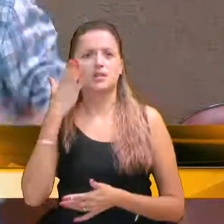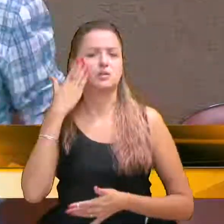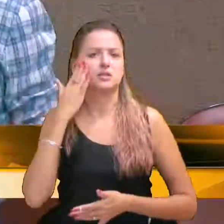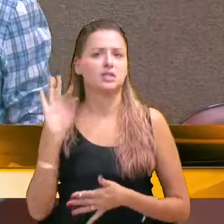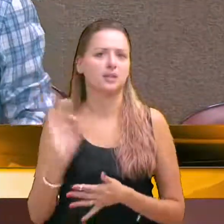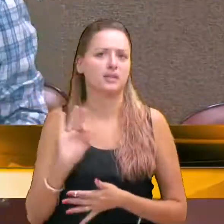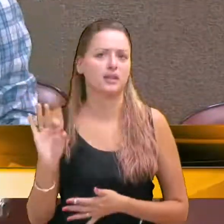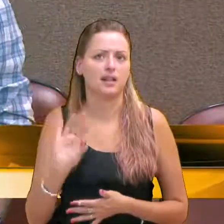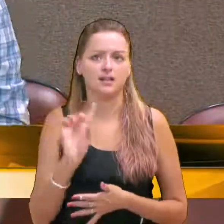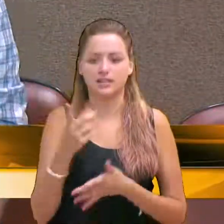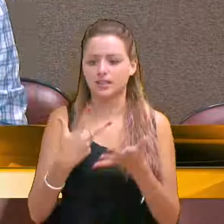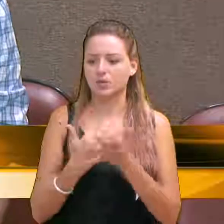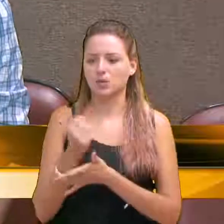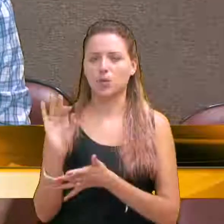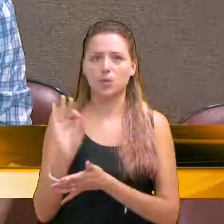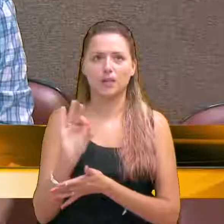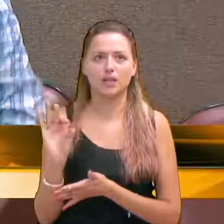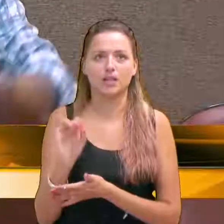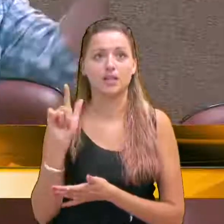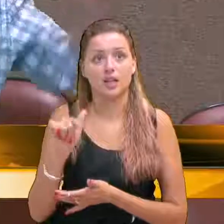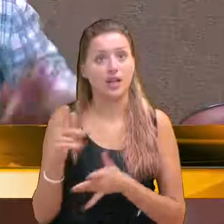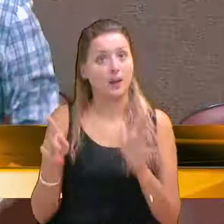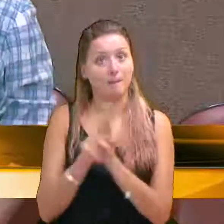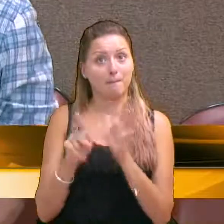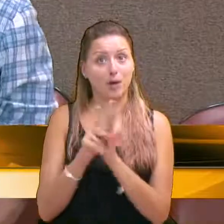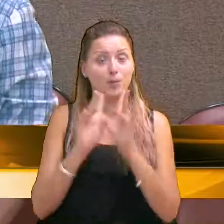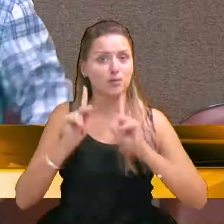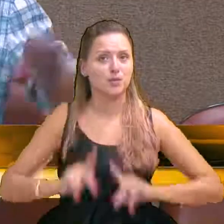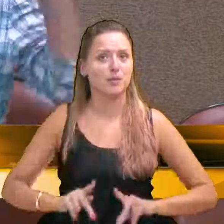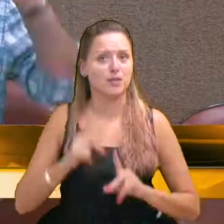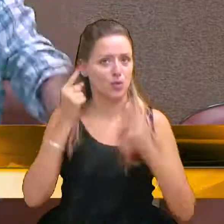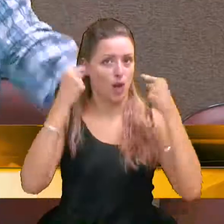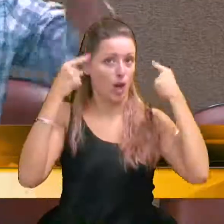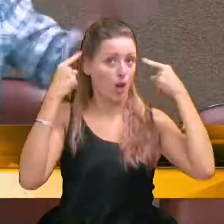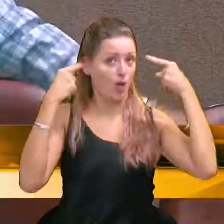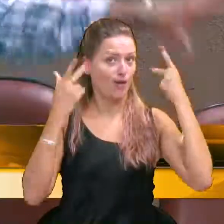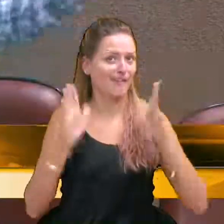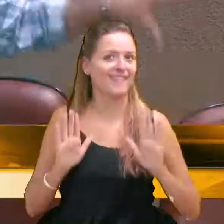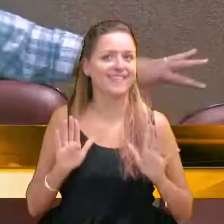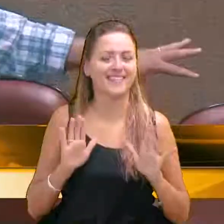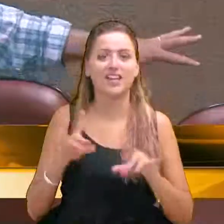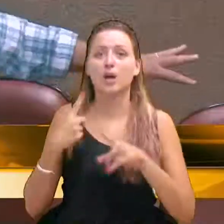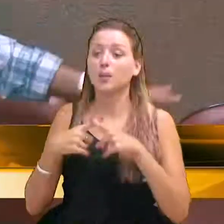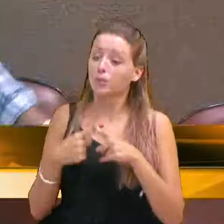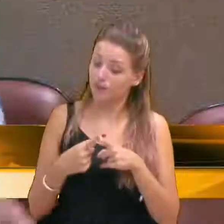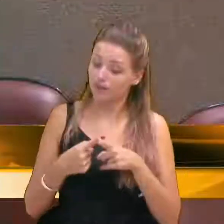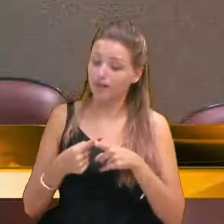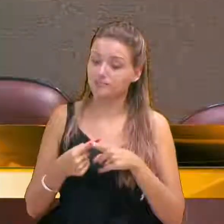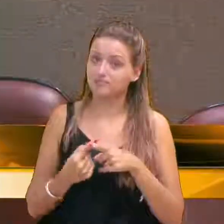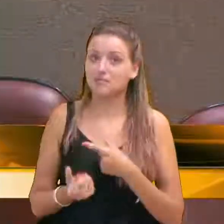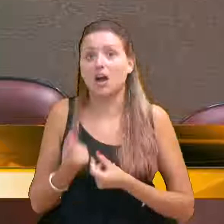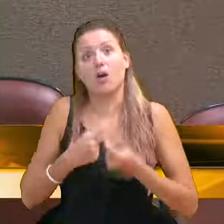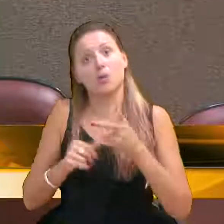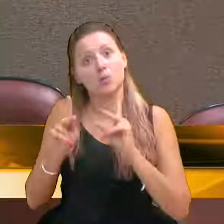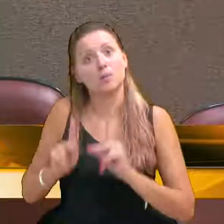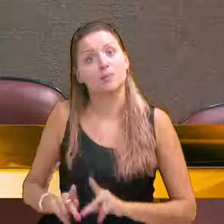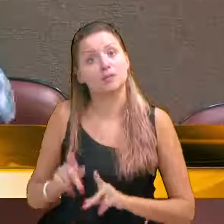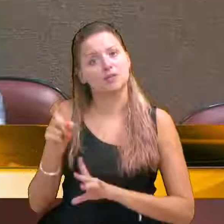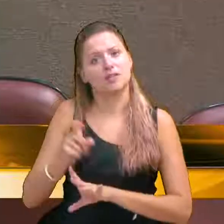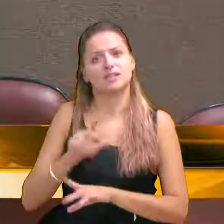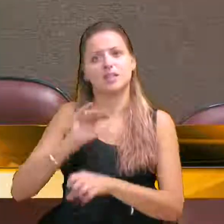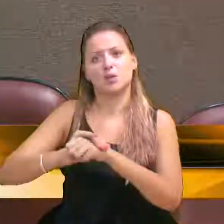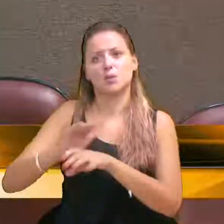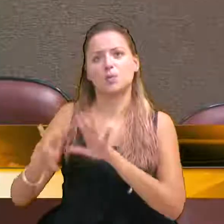é próprio de um psicopata. Nunca sabe de nada, porque alguém vai dançar no lugar dele. É assim